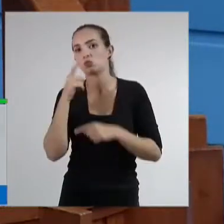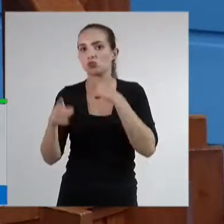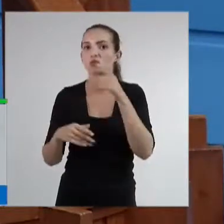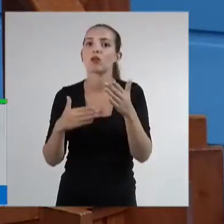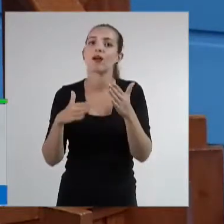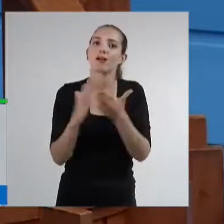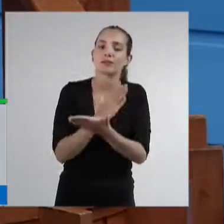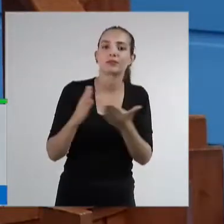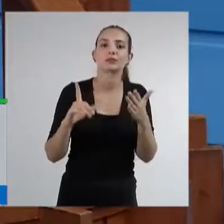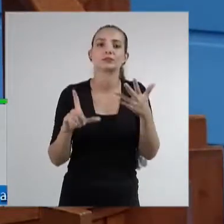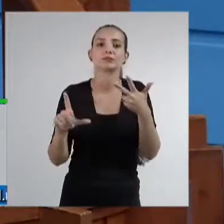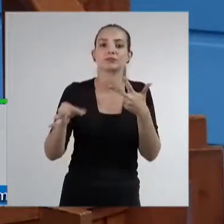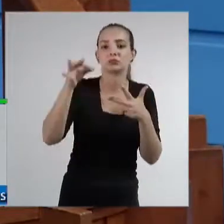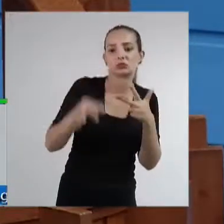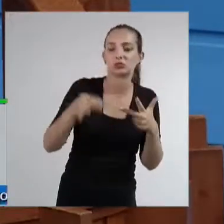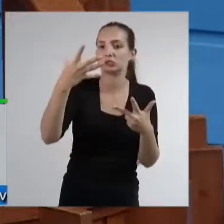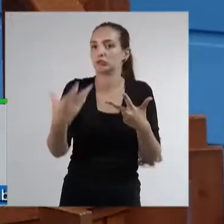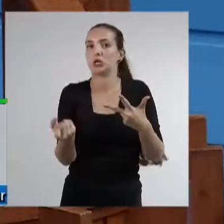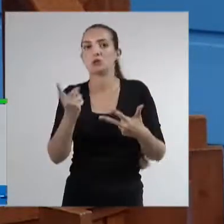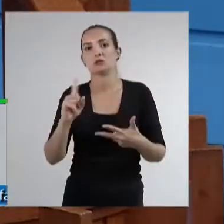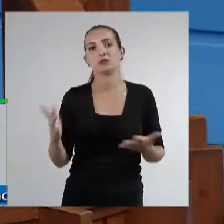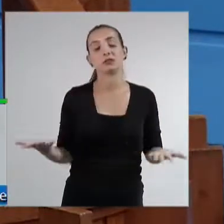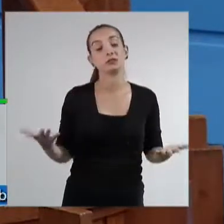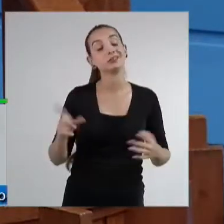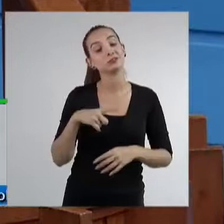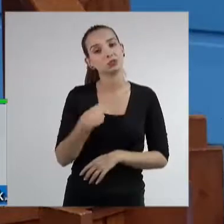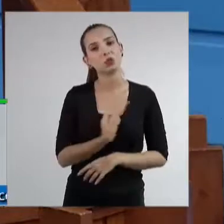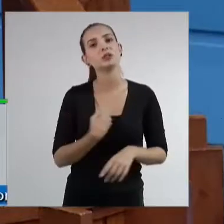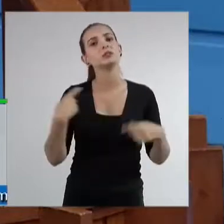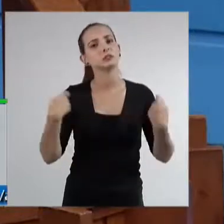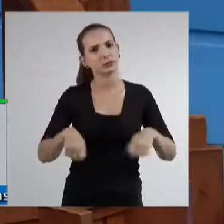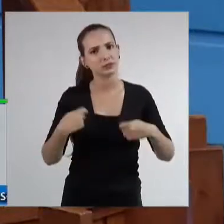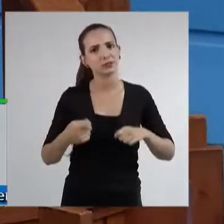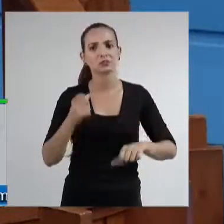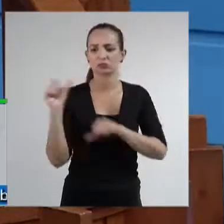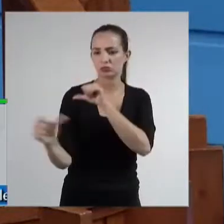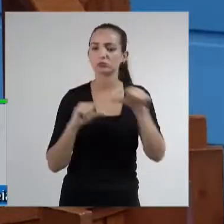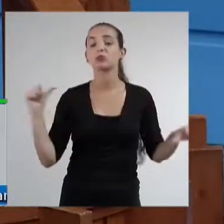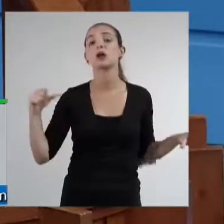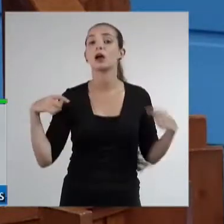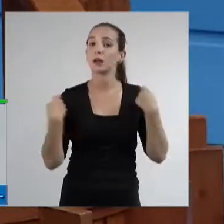mão desta prerrogativa também, mesmo que